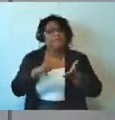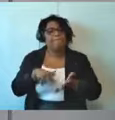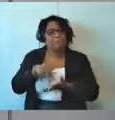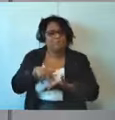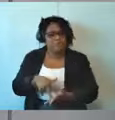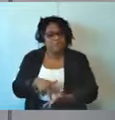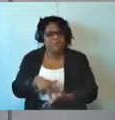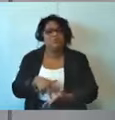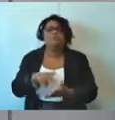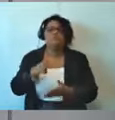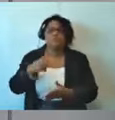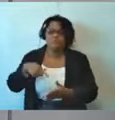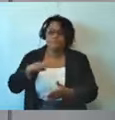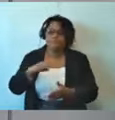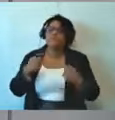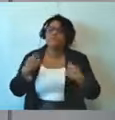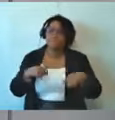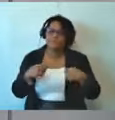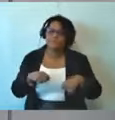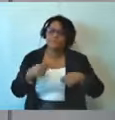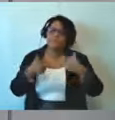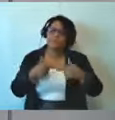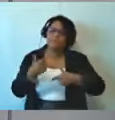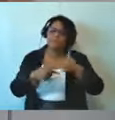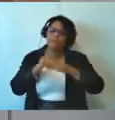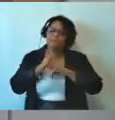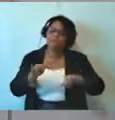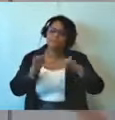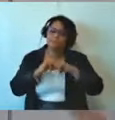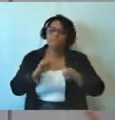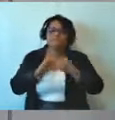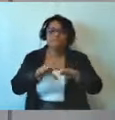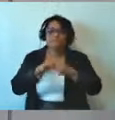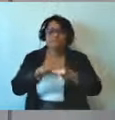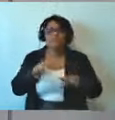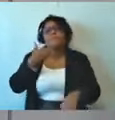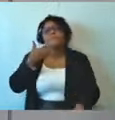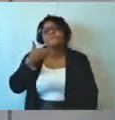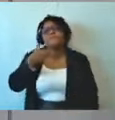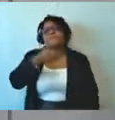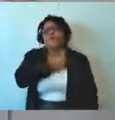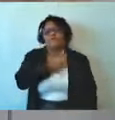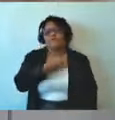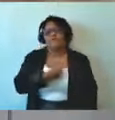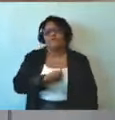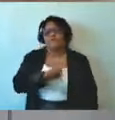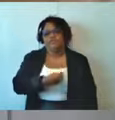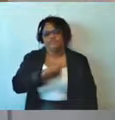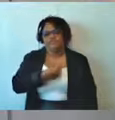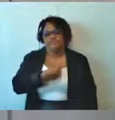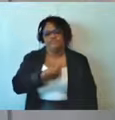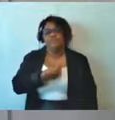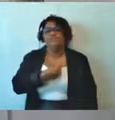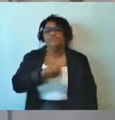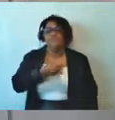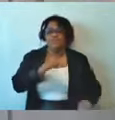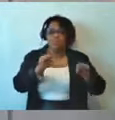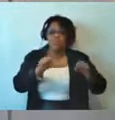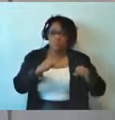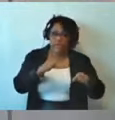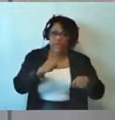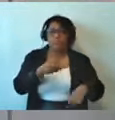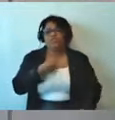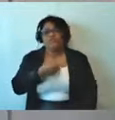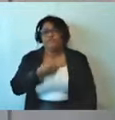salvamos vidas, tanto a vida do motoqueiro, como da família, como do passageiro que está na ponta. Outro exemplo, vou citar aqui um projeto que